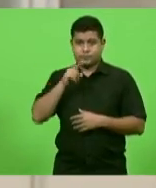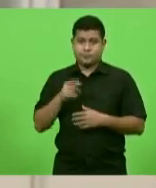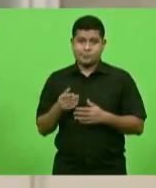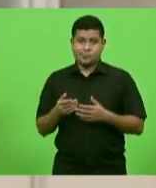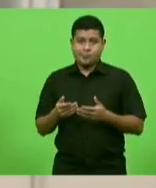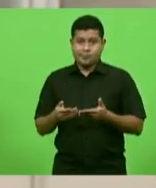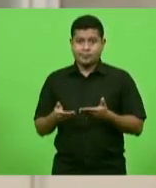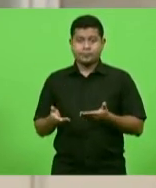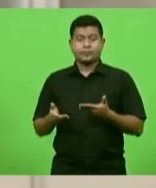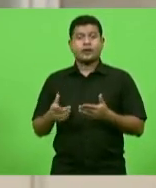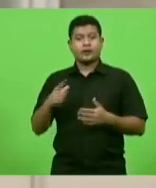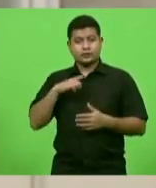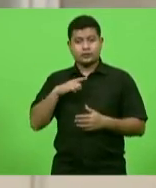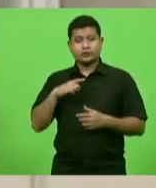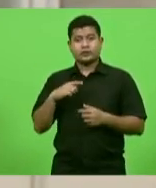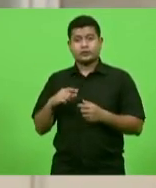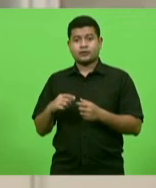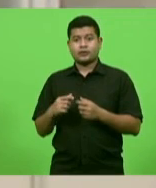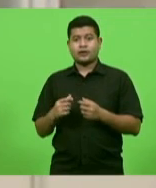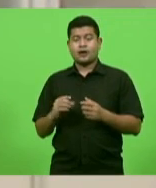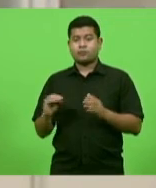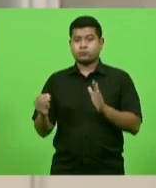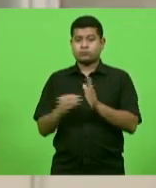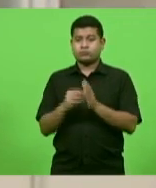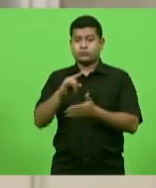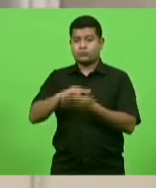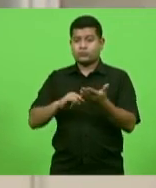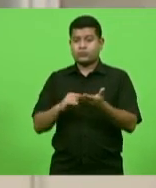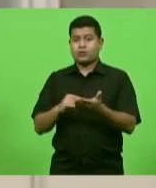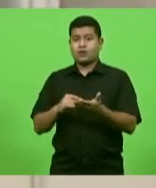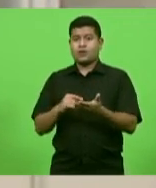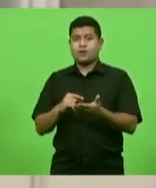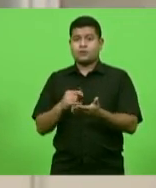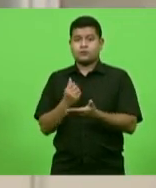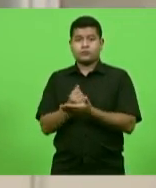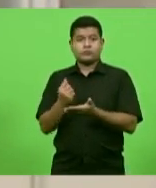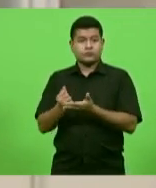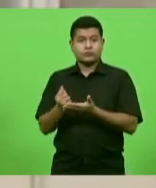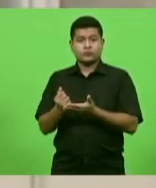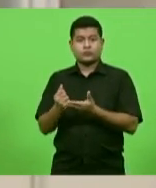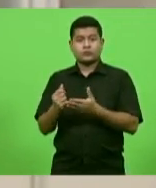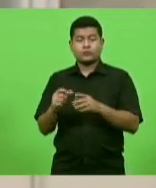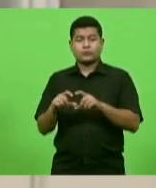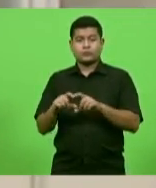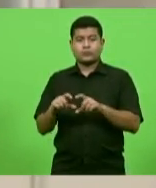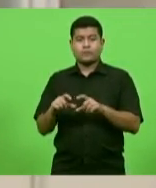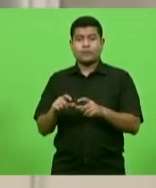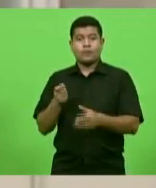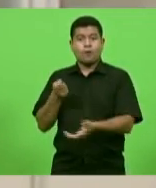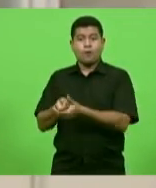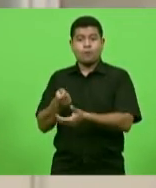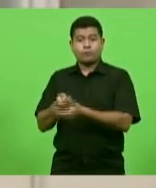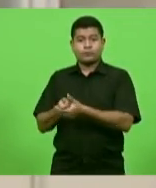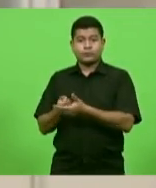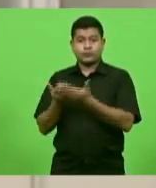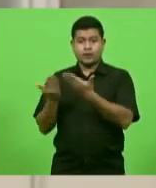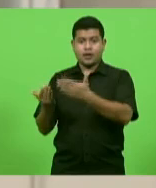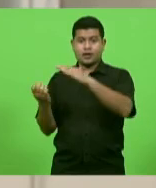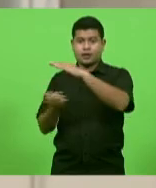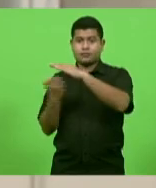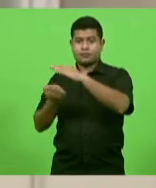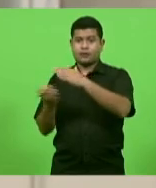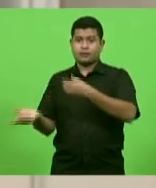envia as garantias e inserção no contrato instrumento que vai de cláusula que obriga o